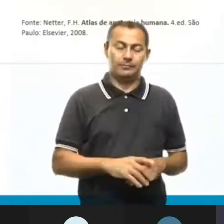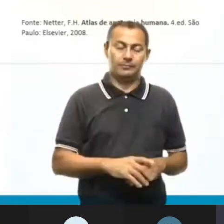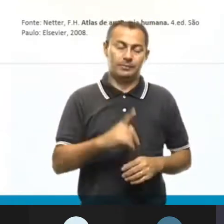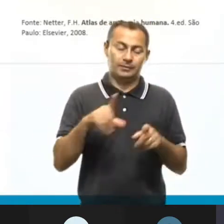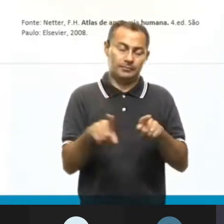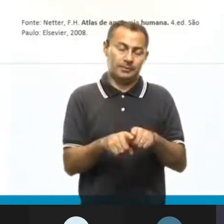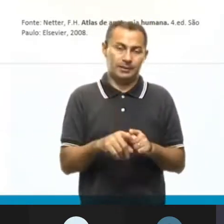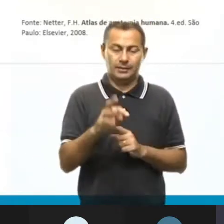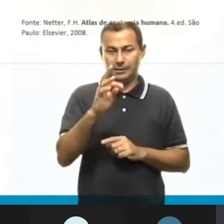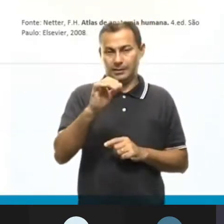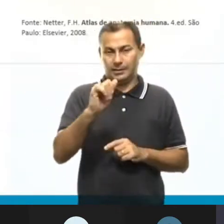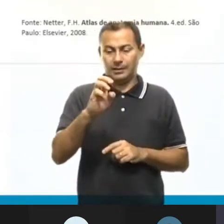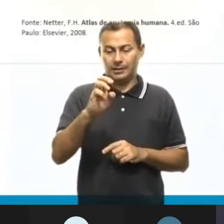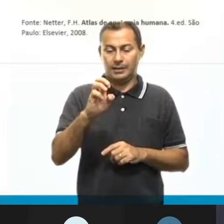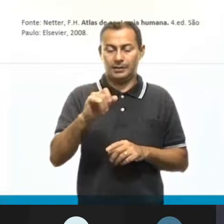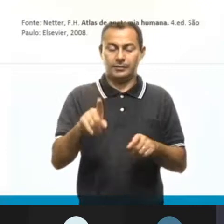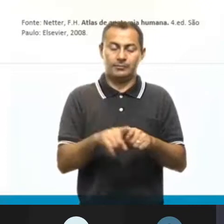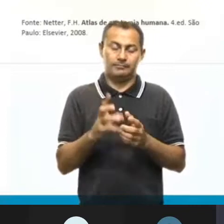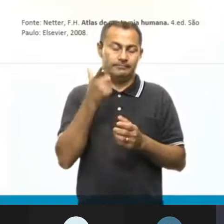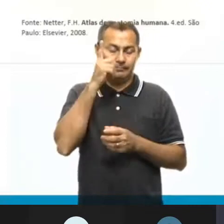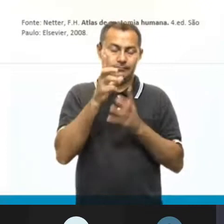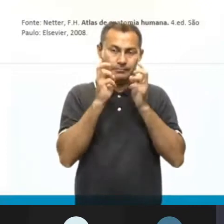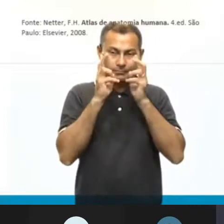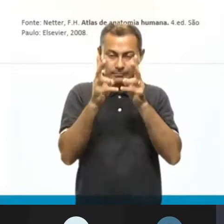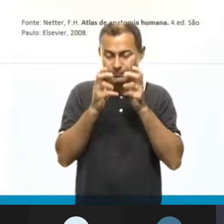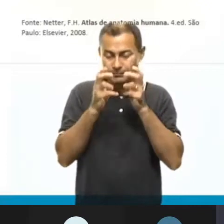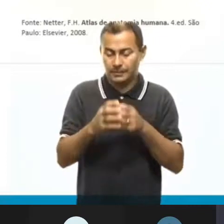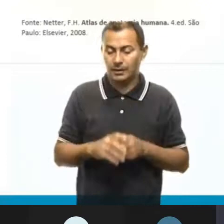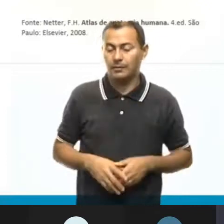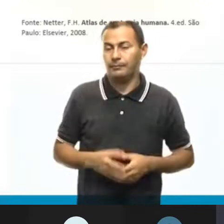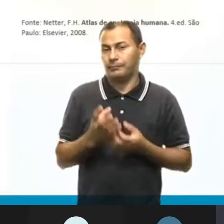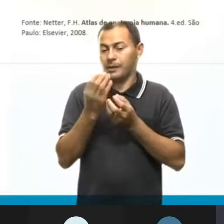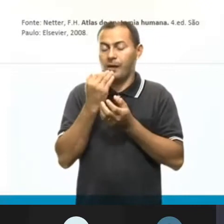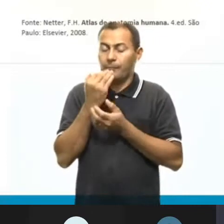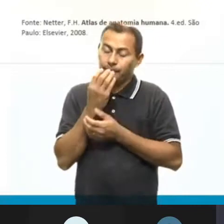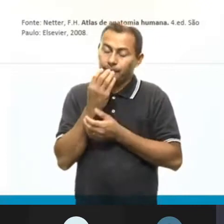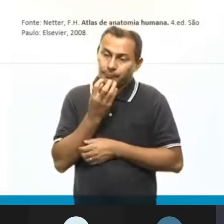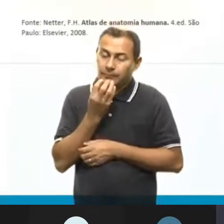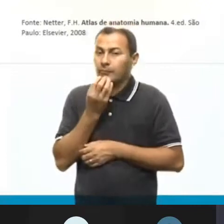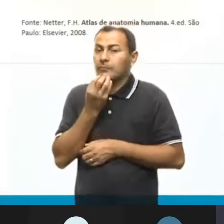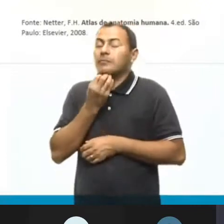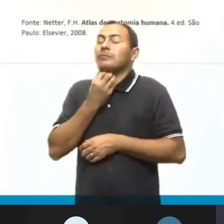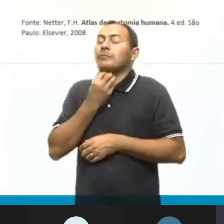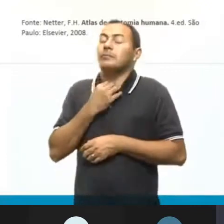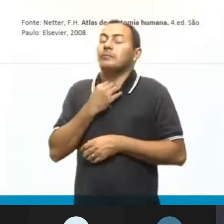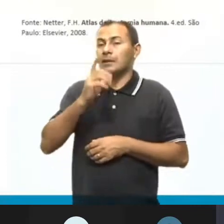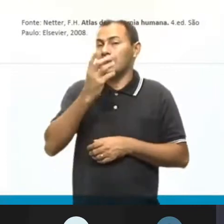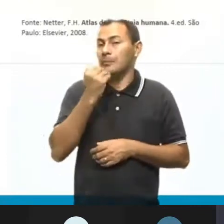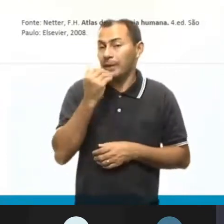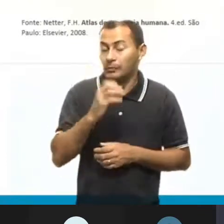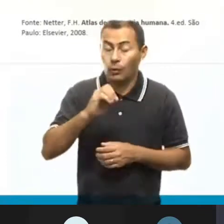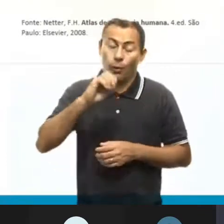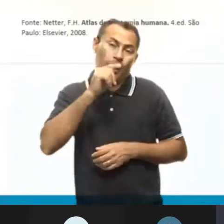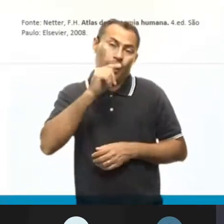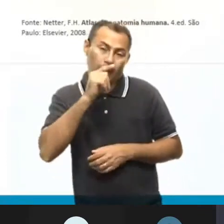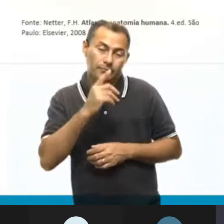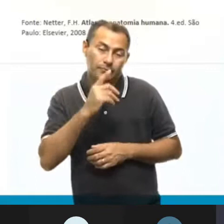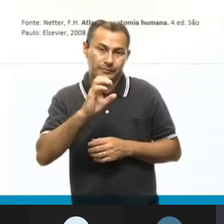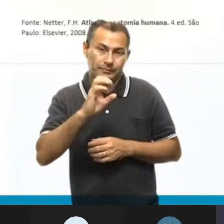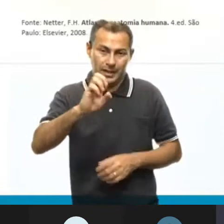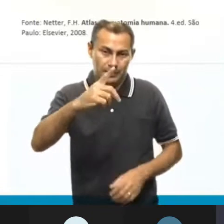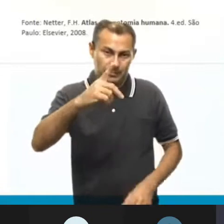gente tem a traqueia, aqui, ó, é o esôfago. Então, quando a gente engole um alimento ou um líquido, por exemplo,